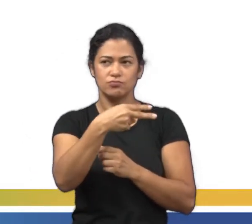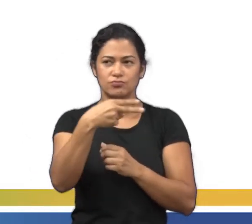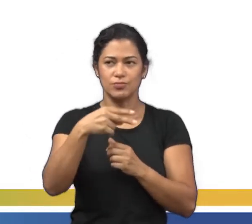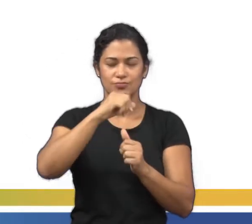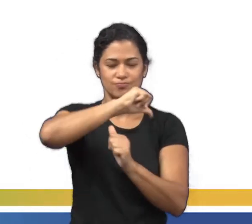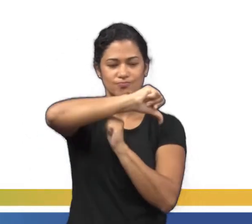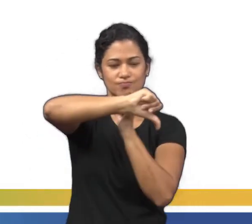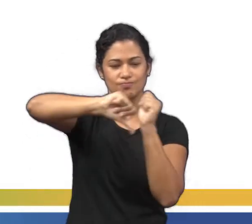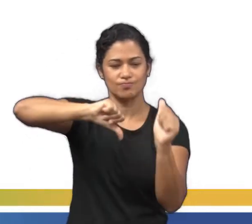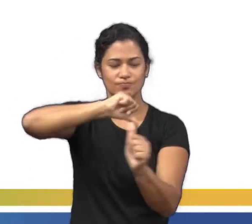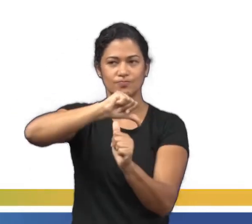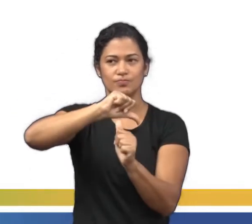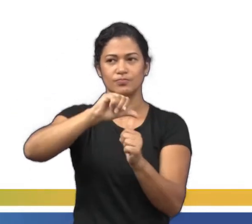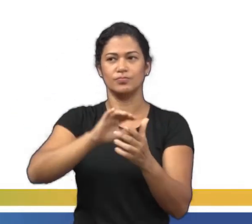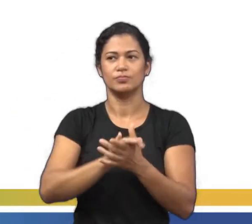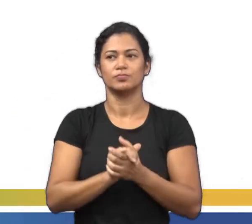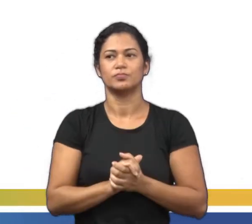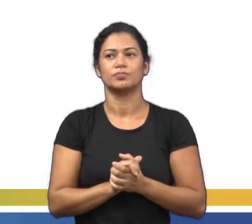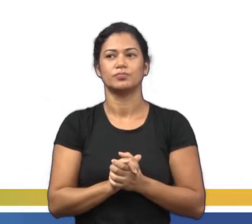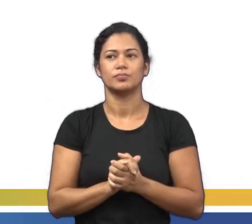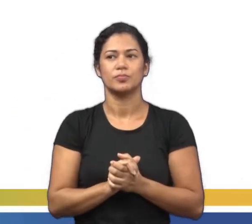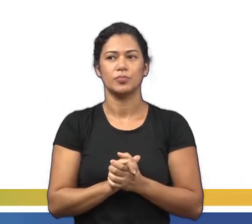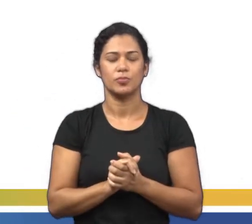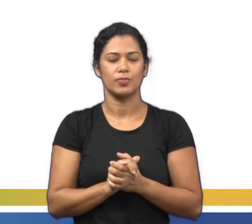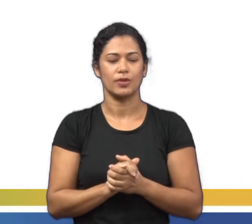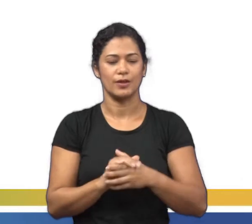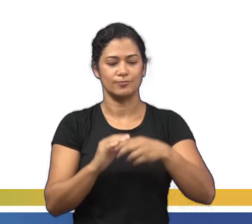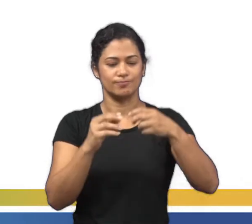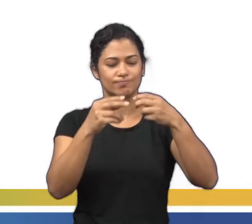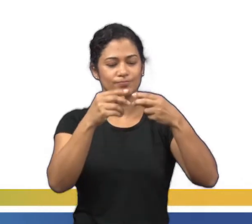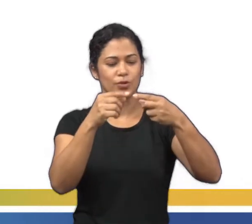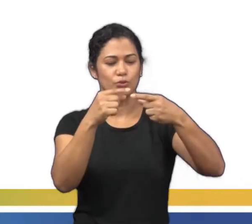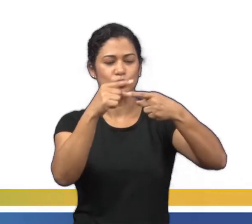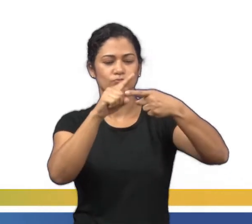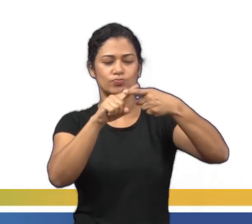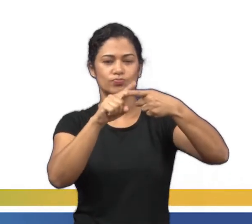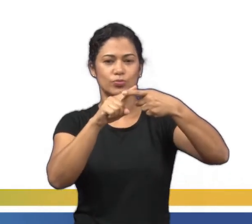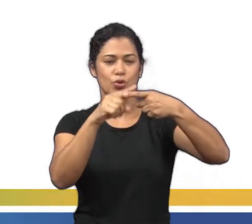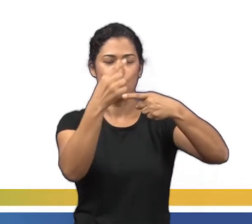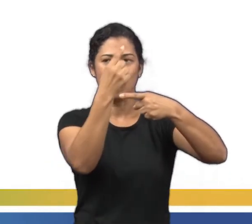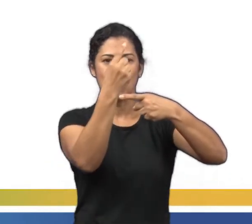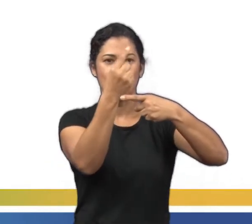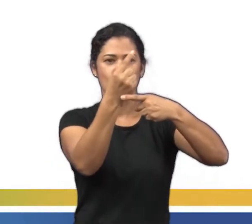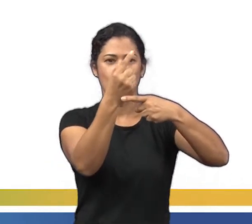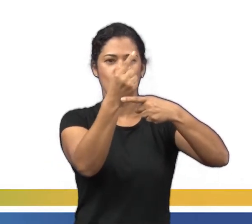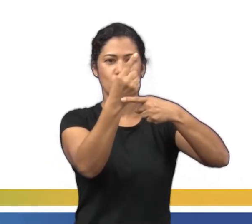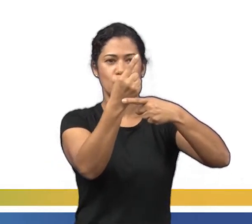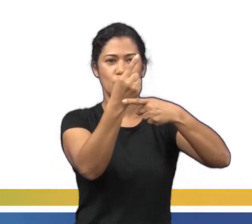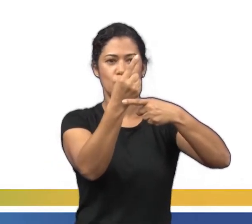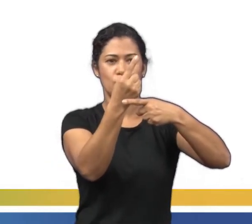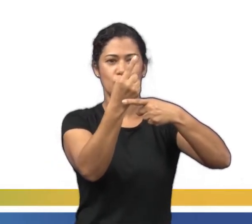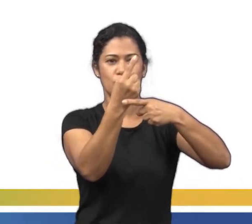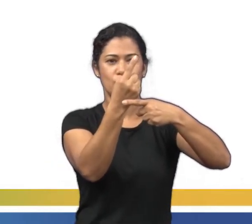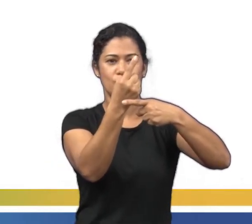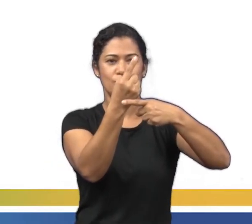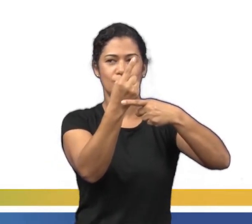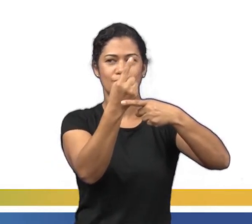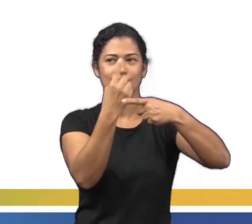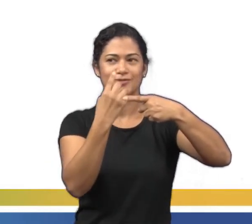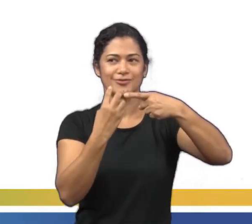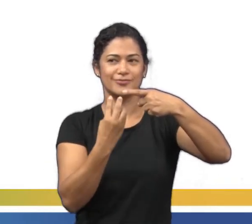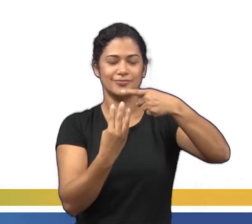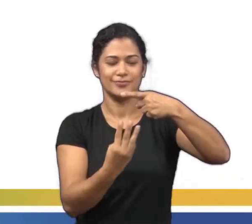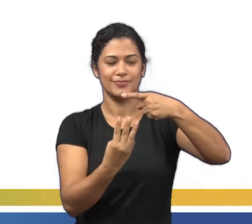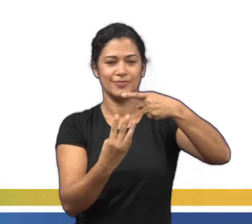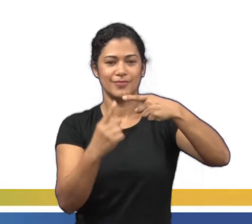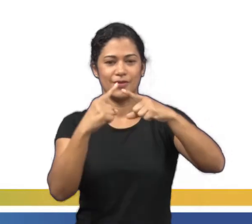numerador com o denominador. Aí, o que acontece? O 3 que estava negativo se tornou positivo. E